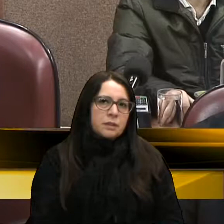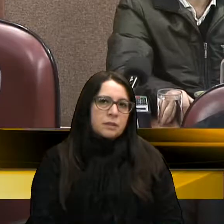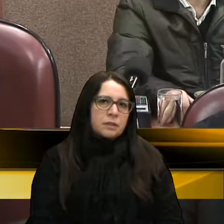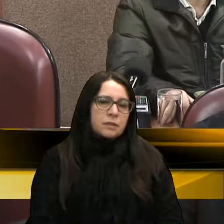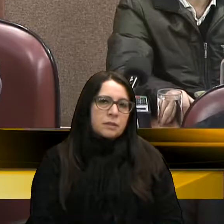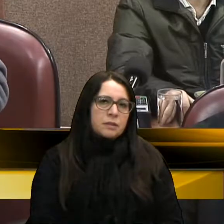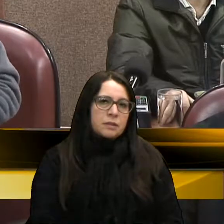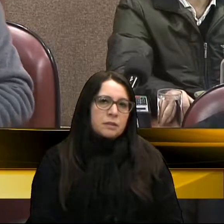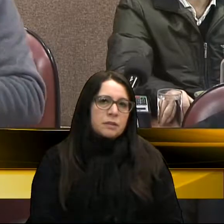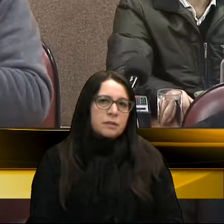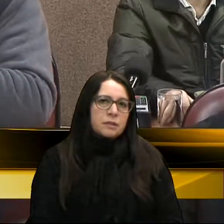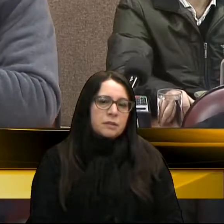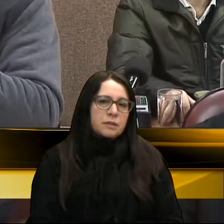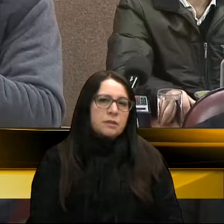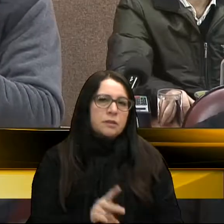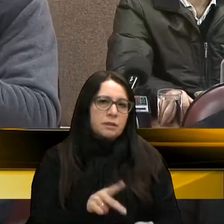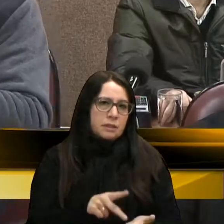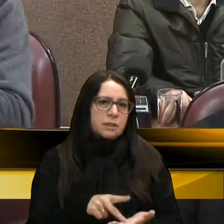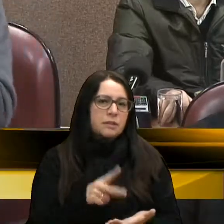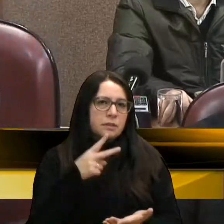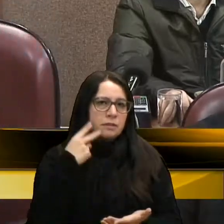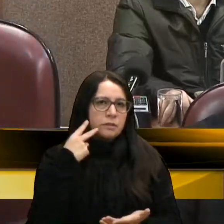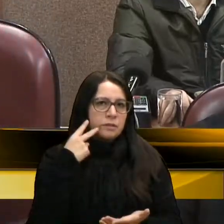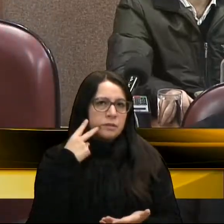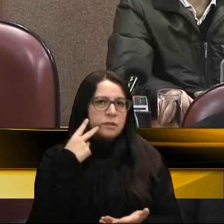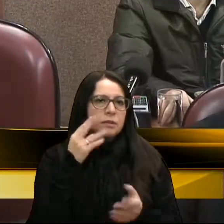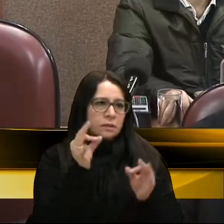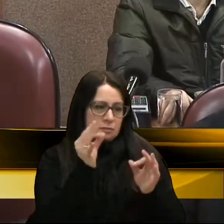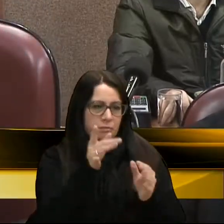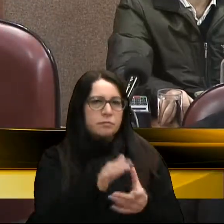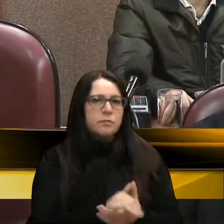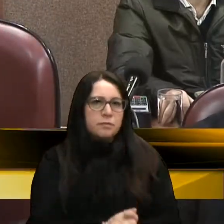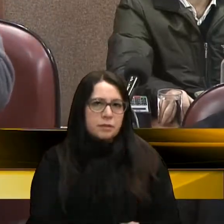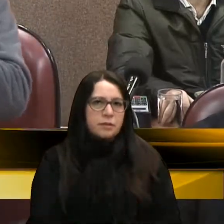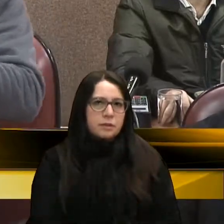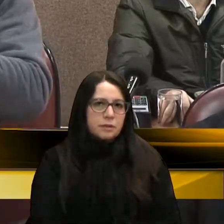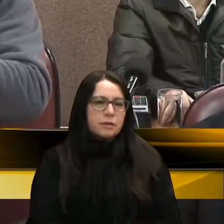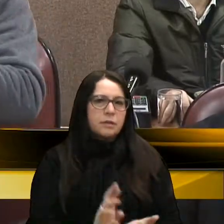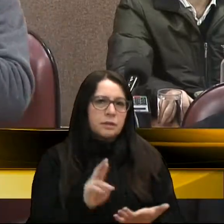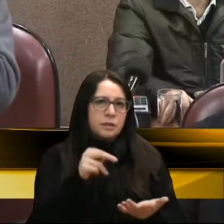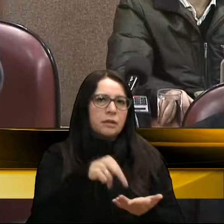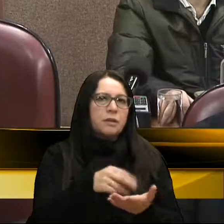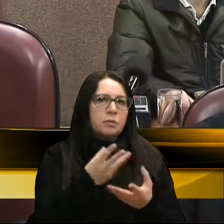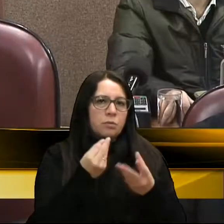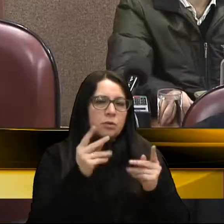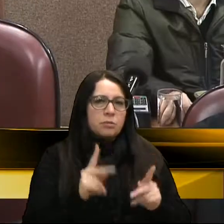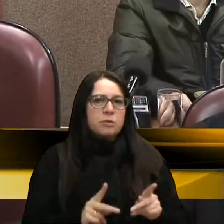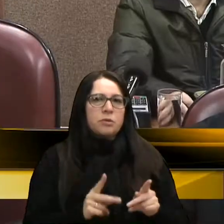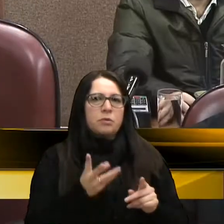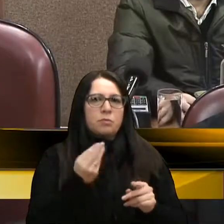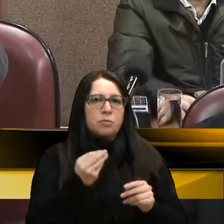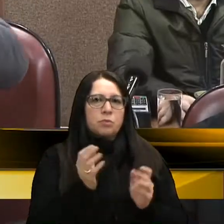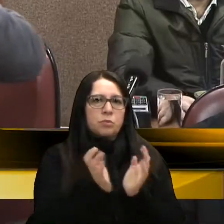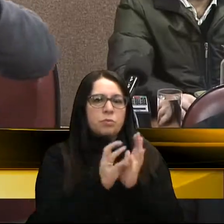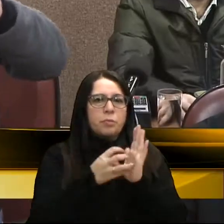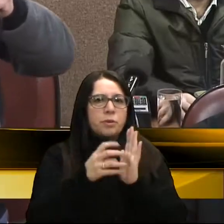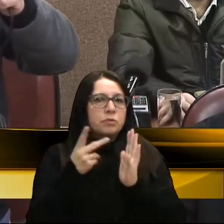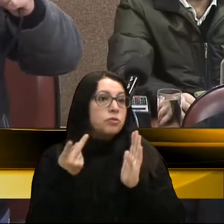É verdade, vereador. Agora vou ter que concordar com o senhor. Realmente tem muitas pessoas, muitos partidos que